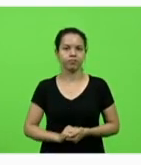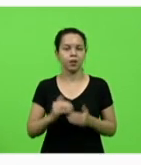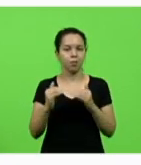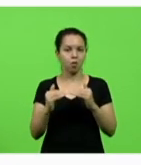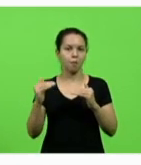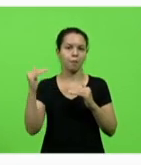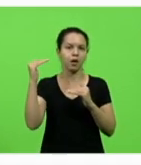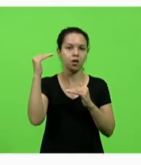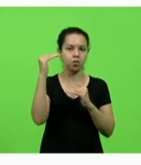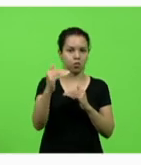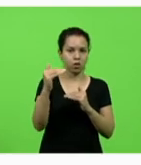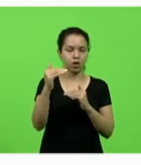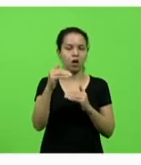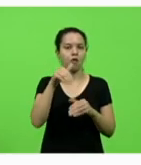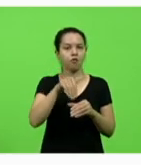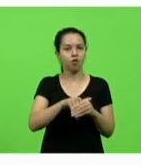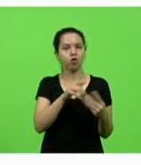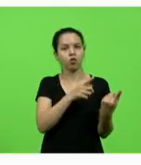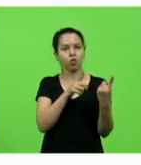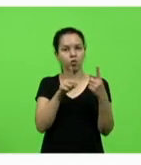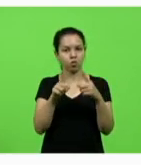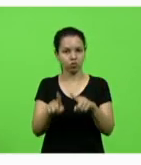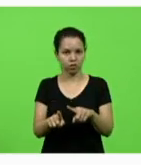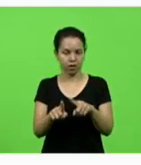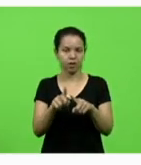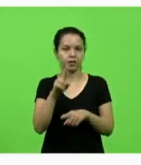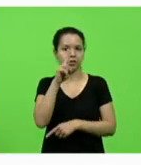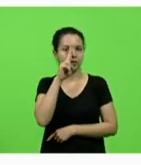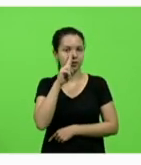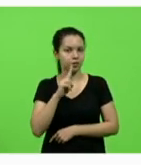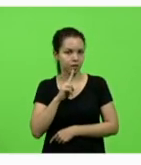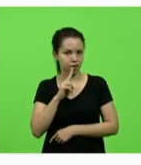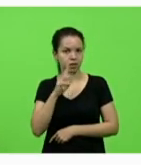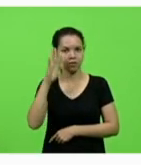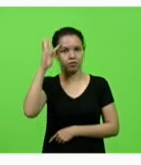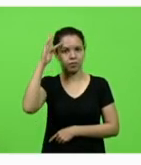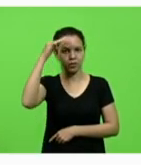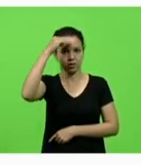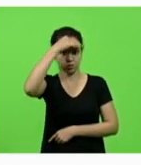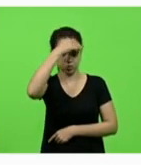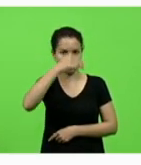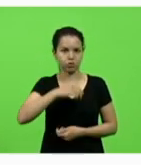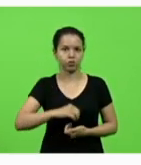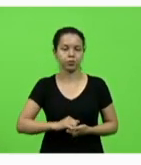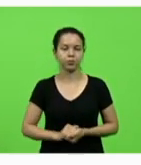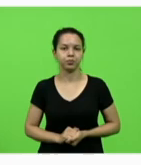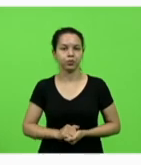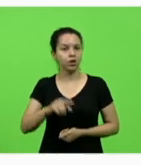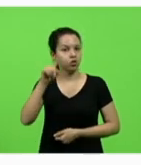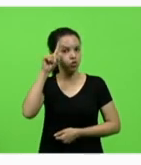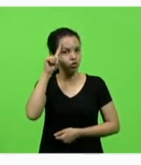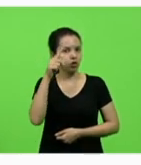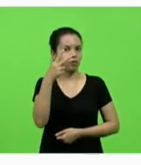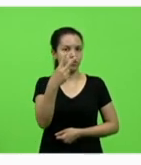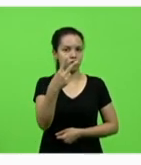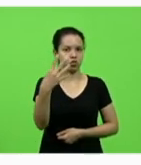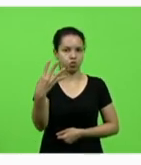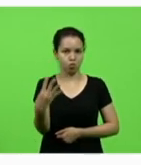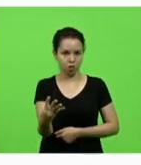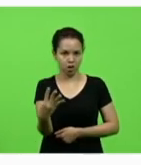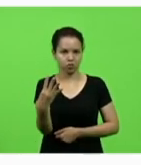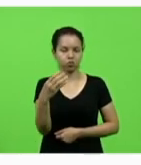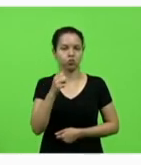maioria, com votos contrários do deputado Ivan Nattis e Fabiano da Luz. Dia 24 de